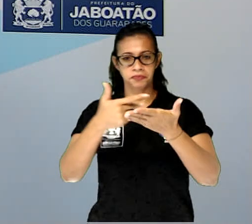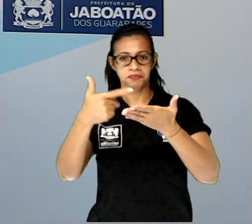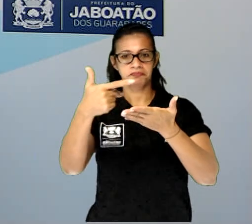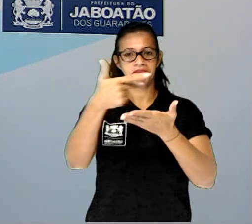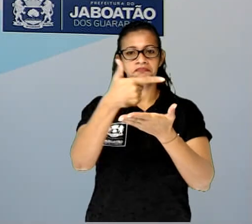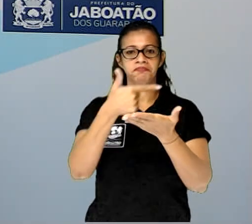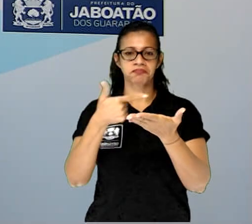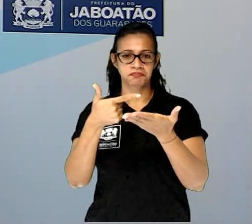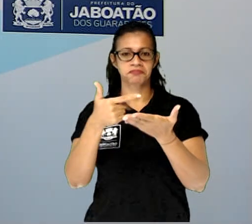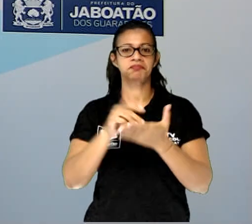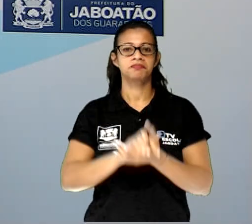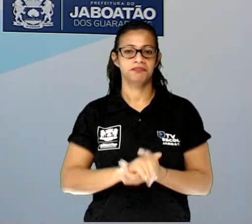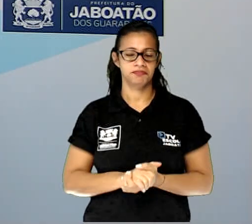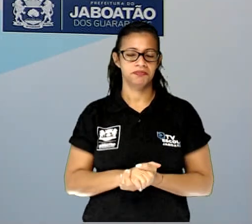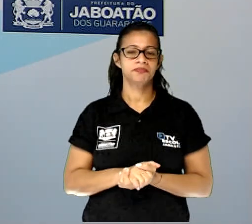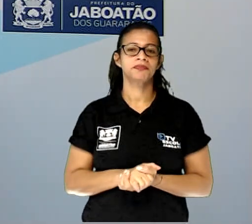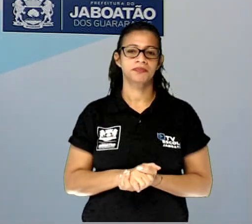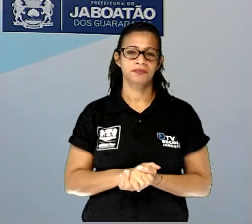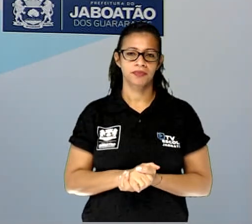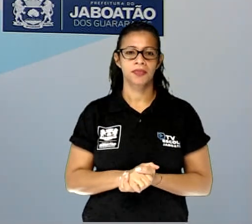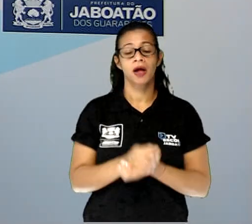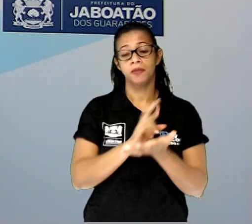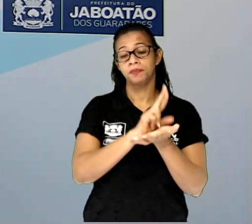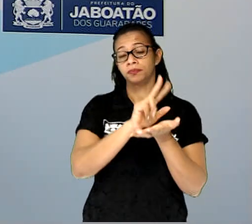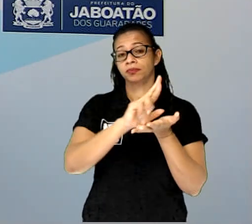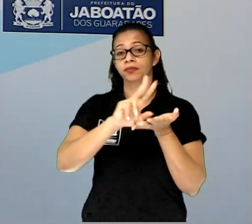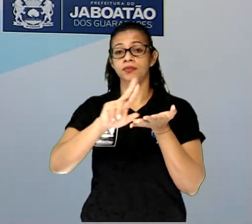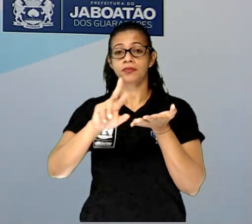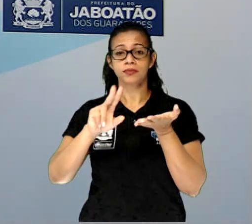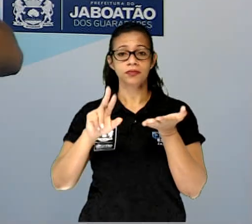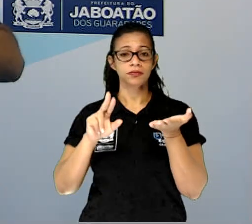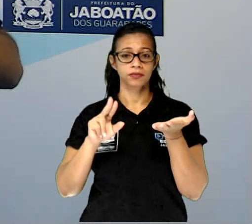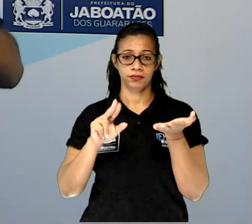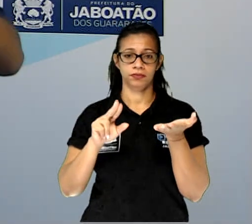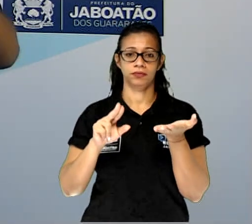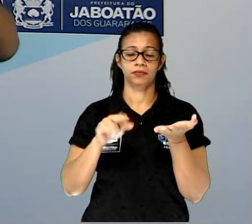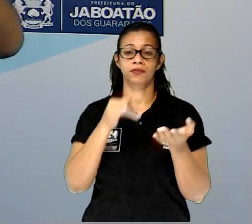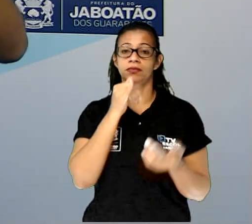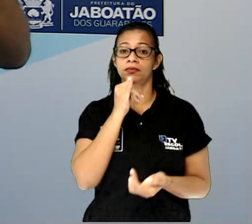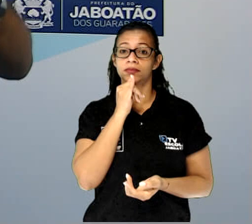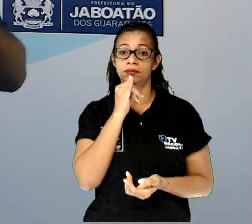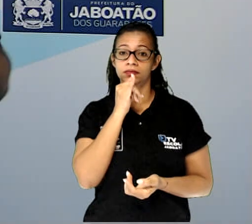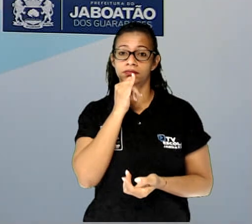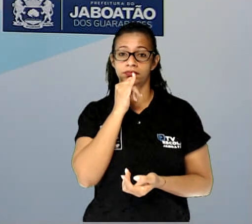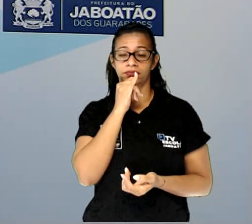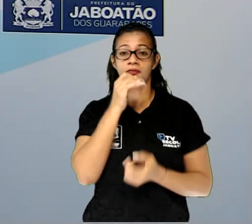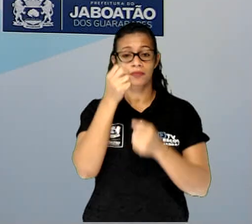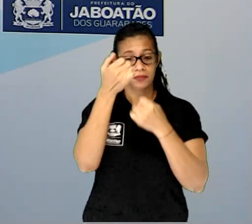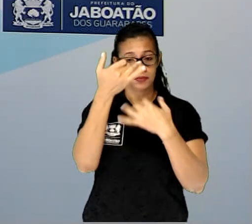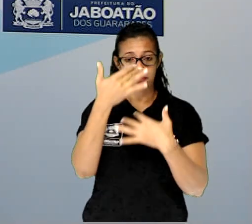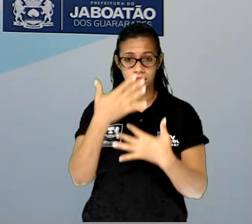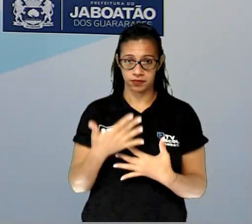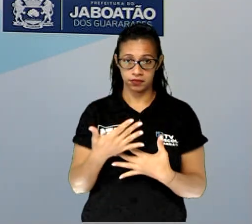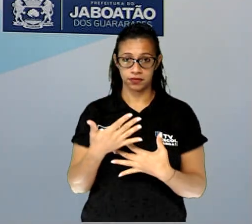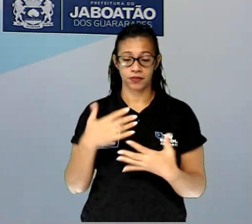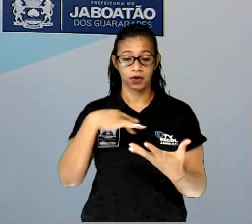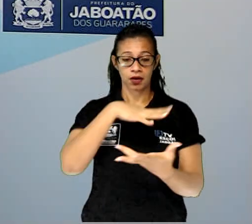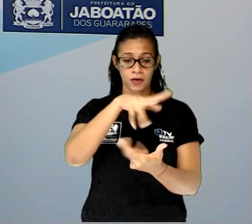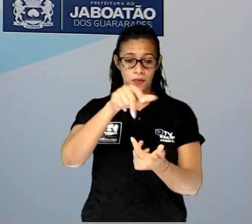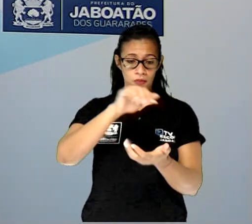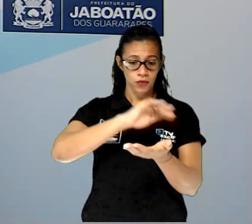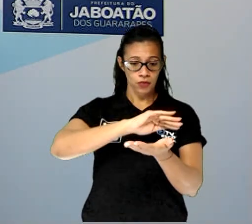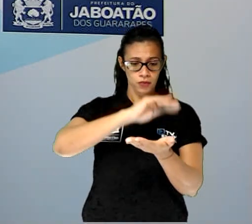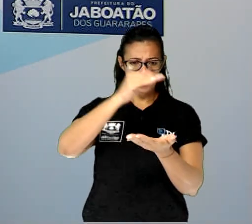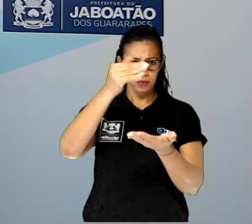são várias representações para dizer para você que o nosso planeta não é uma esfera perfeita, tá? A forma dela